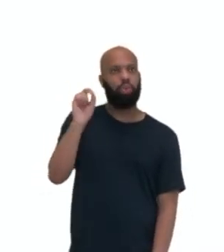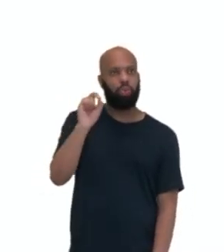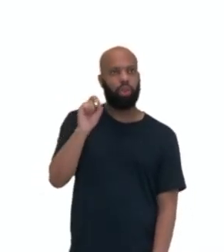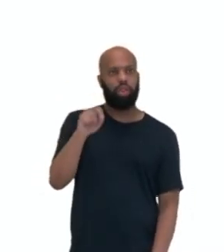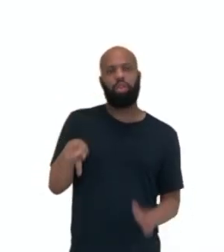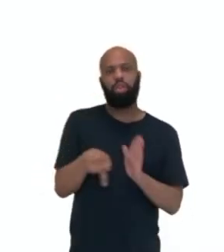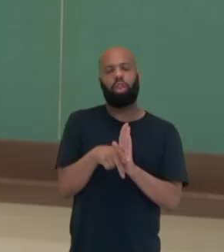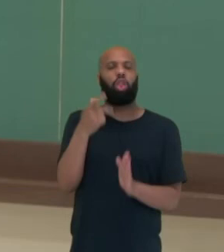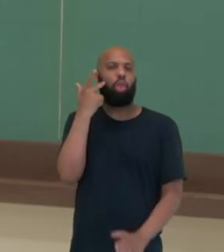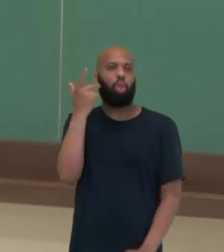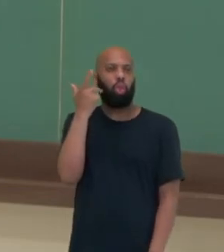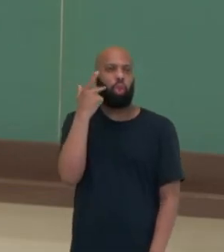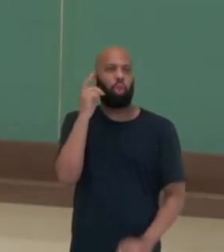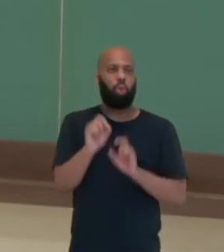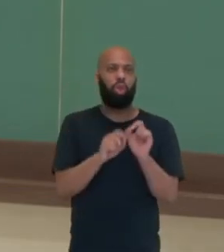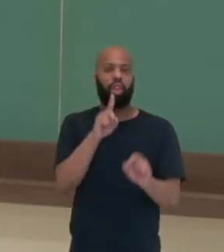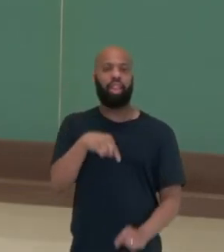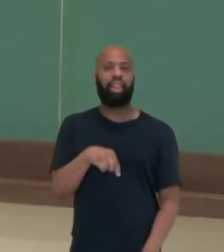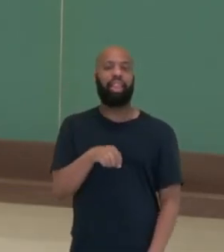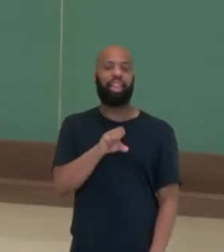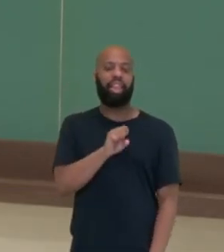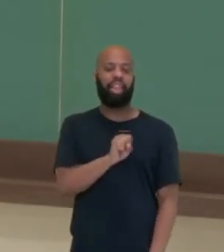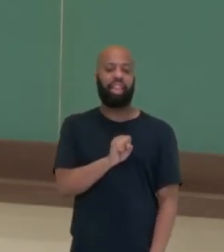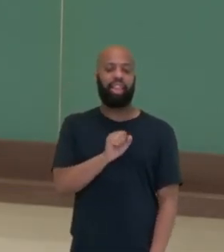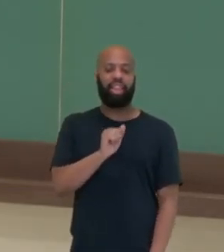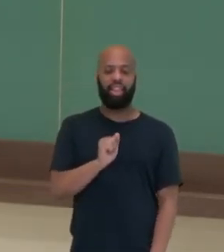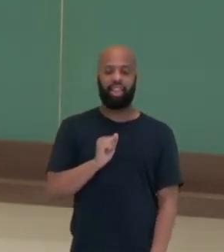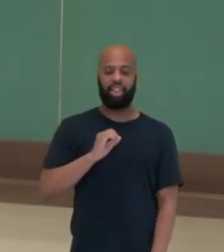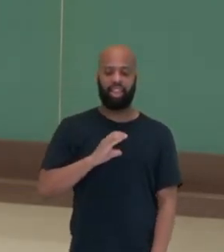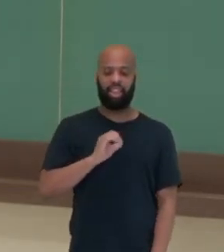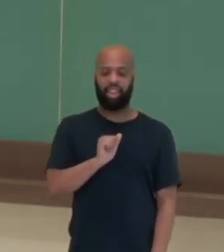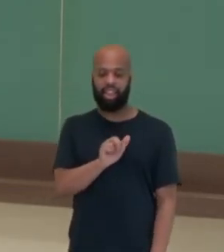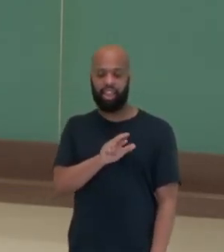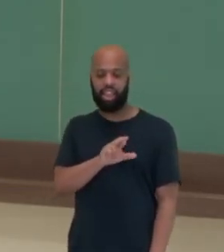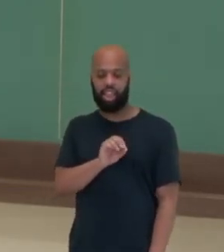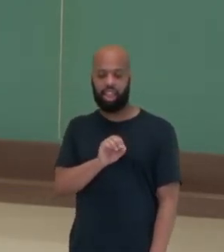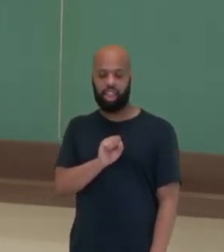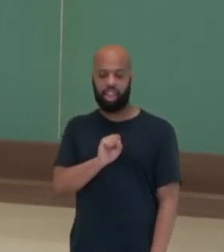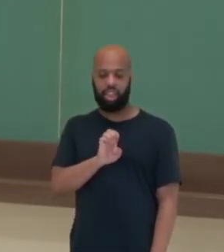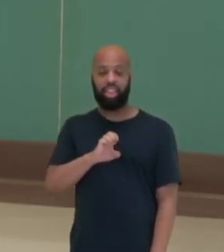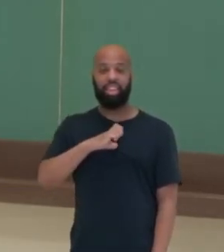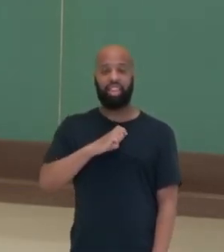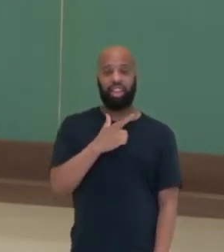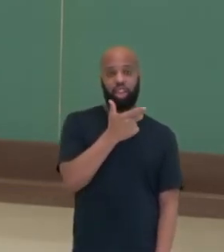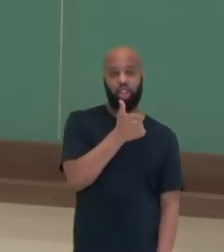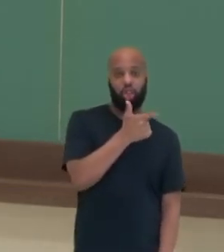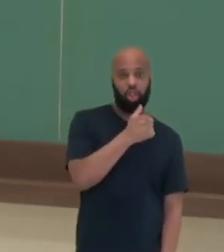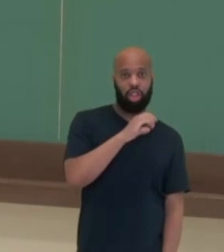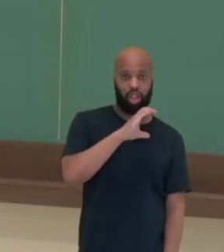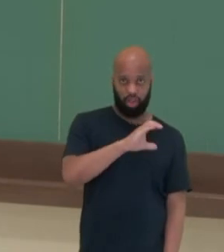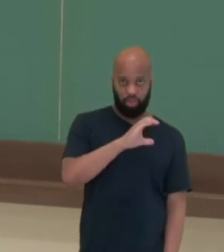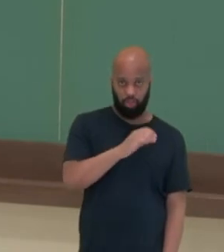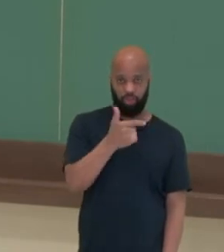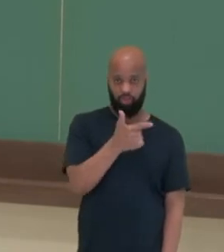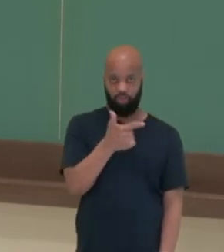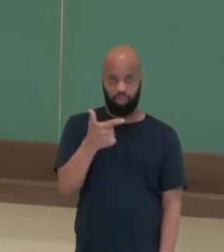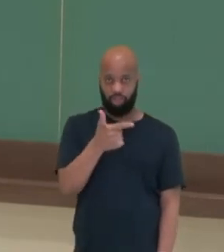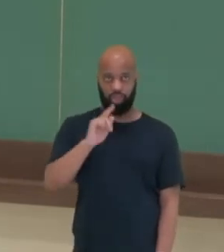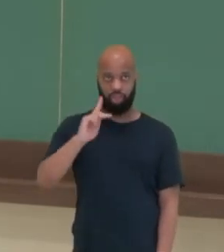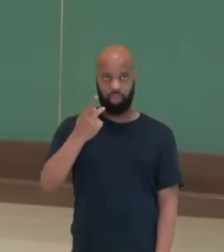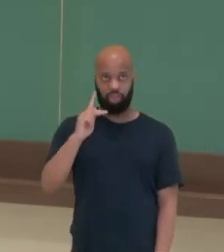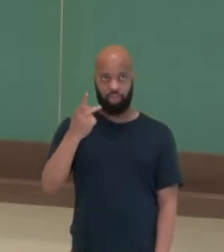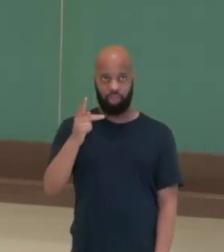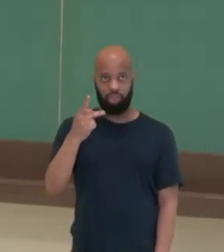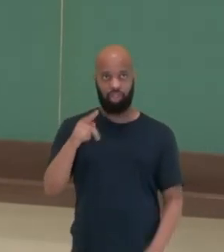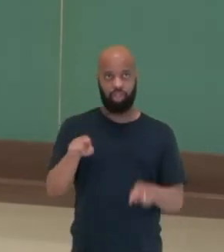açúcar comum, que é a sacarose, que tem 12 carbonos, 22 hidrogênios e 11 oxigênios.